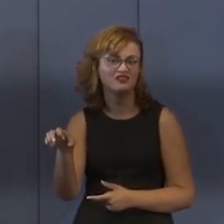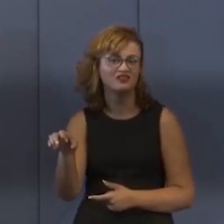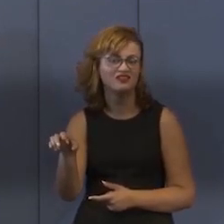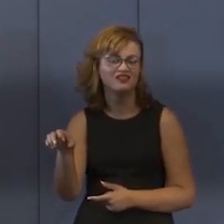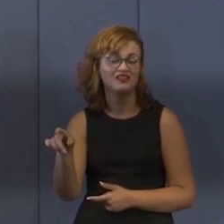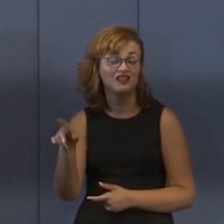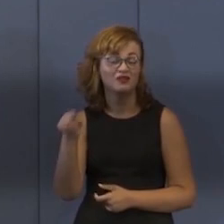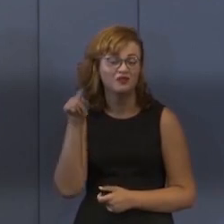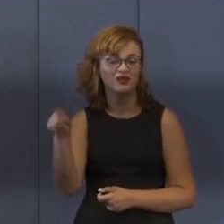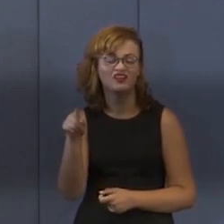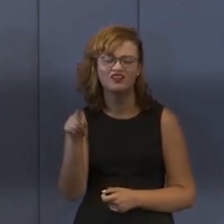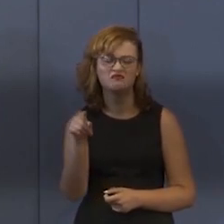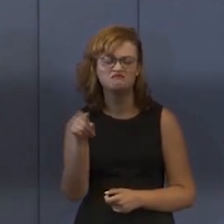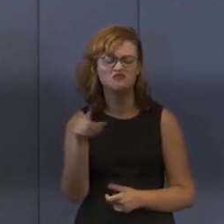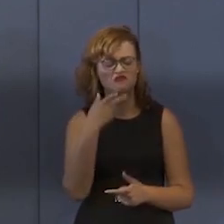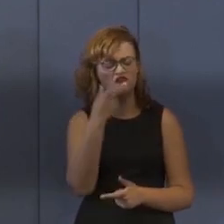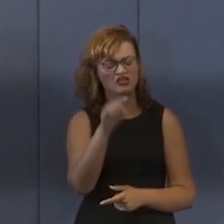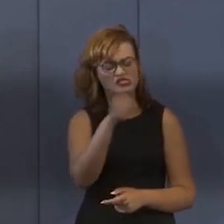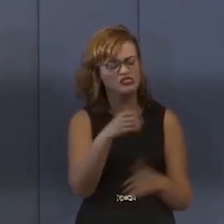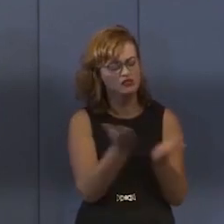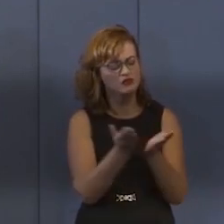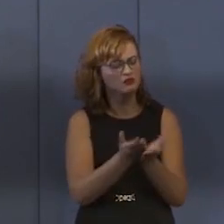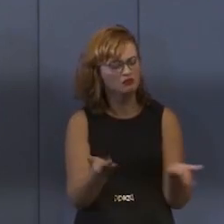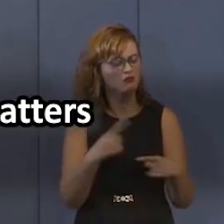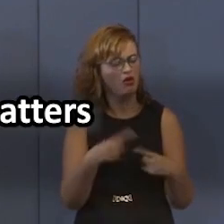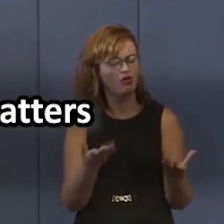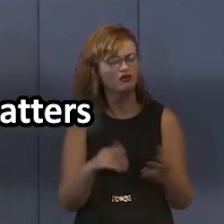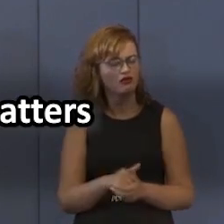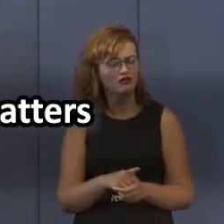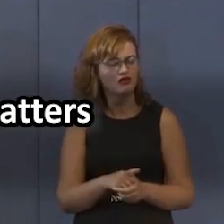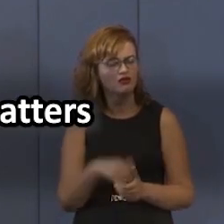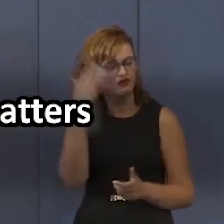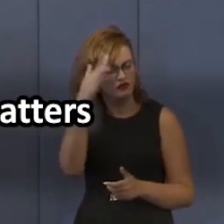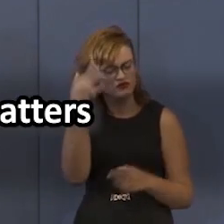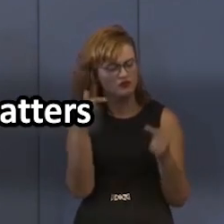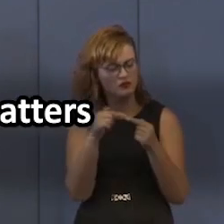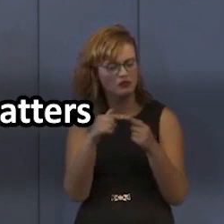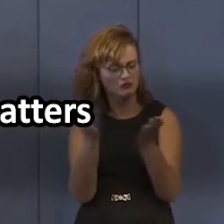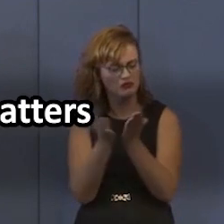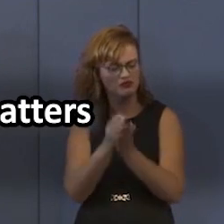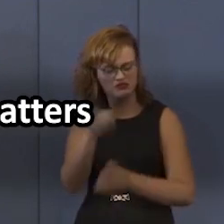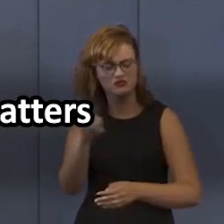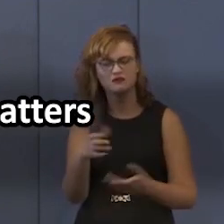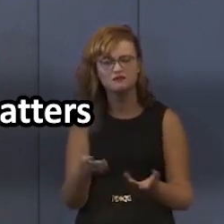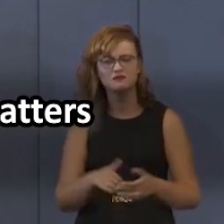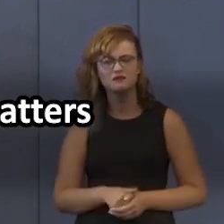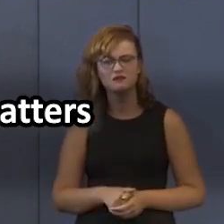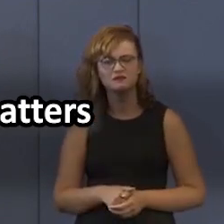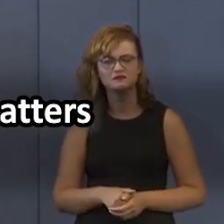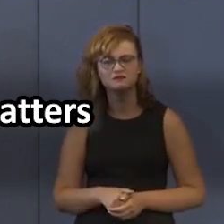Por esse simples chamado à liberdade. Por que eu não posso discutir questões filosóficas ou questões de valores